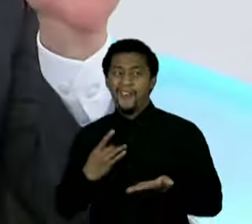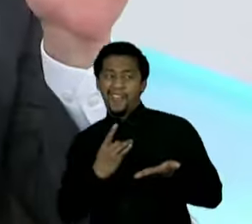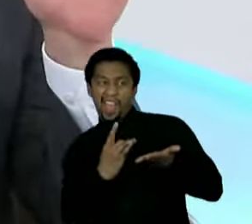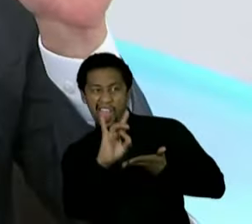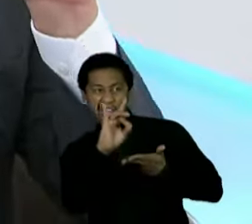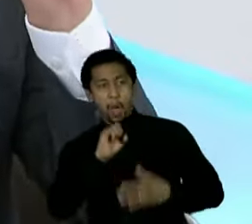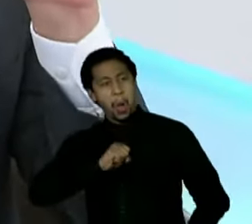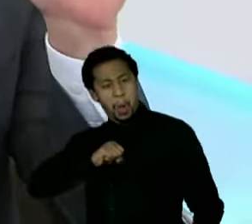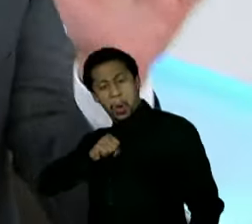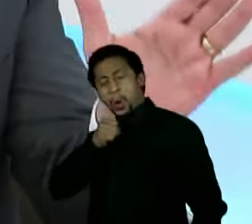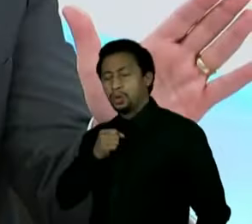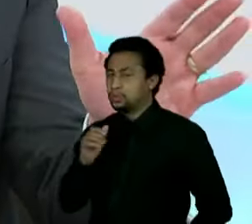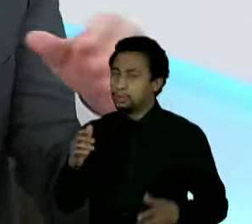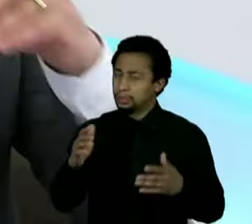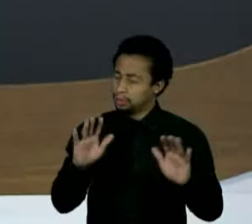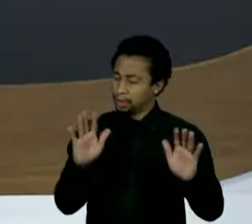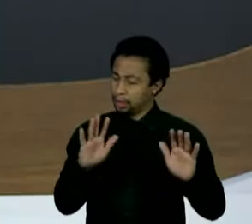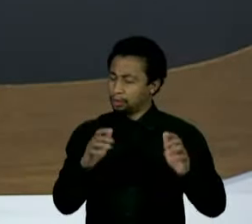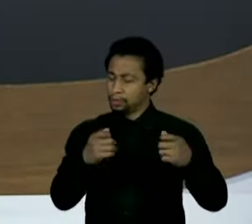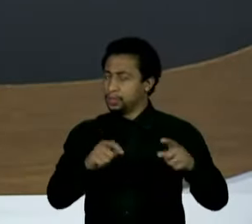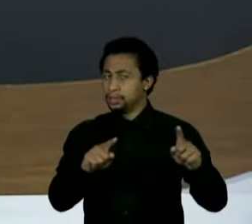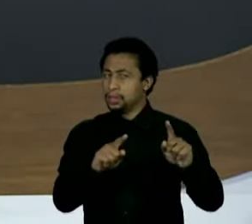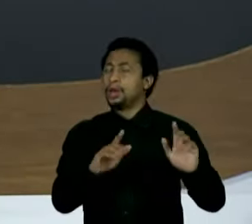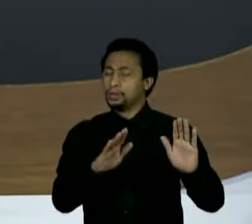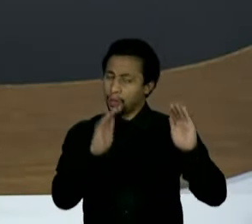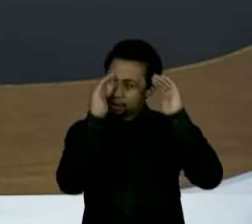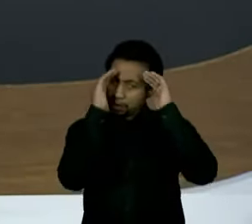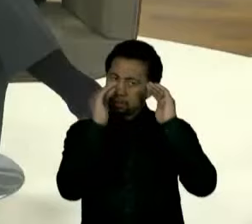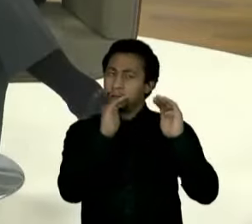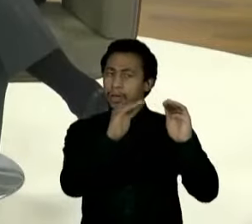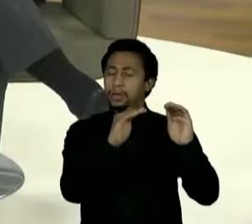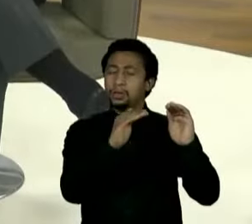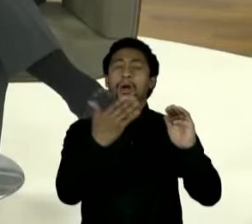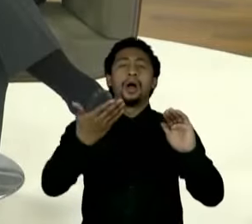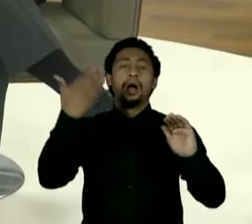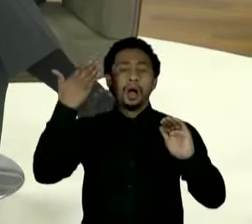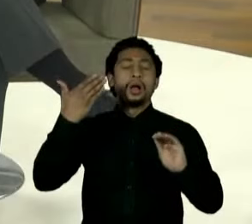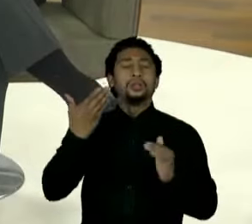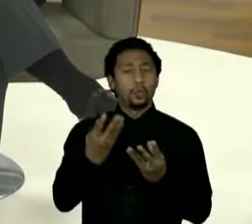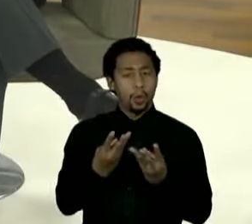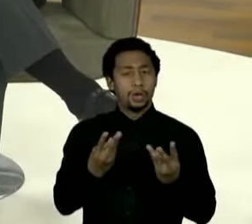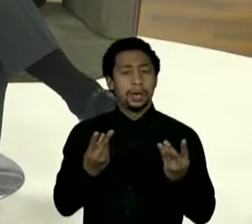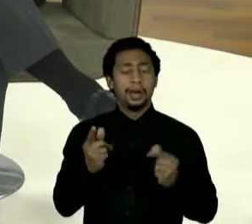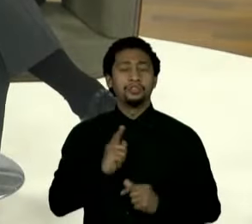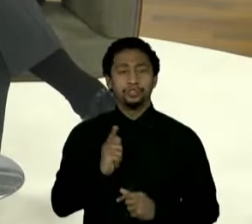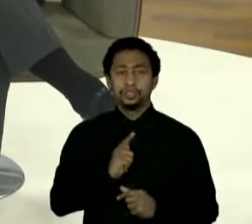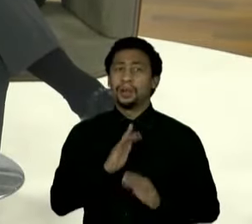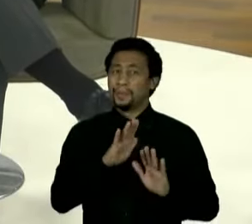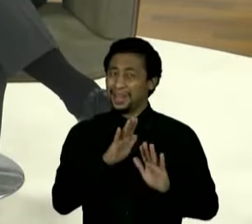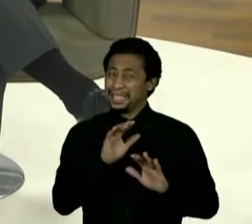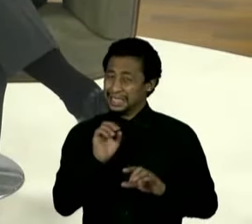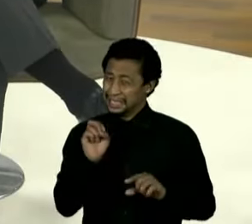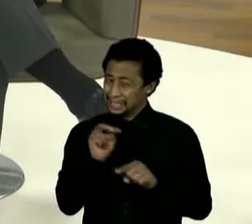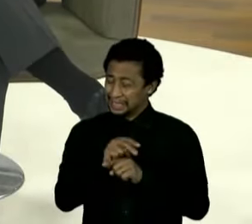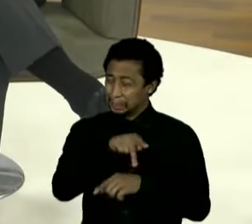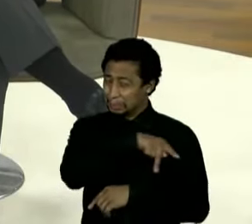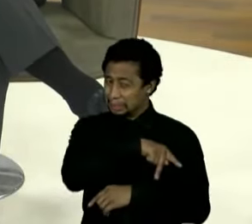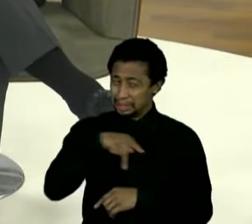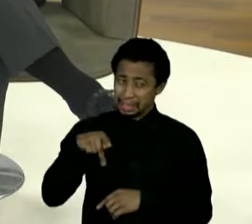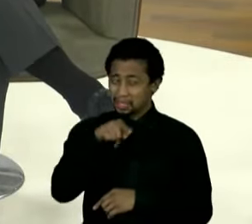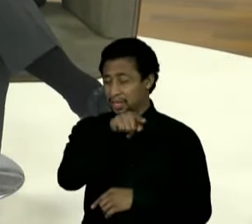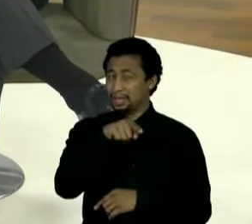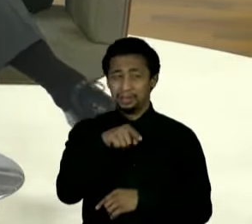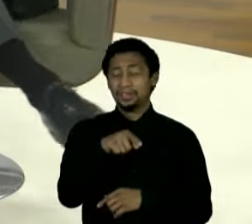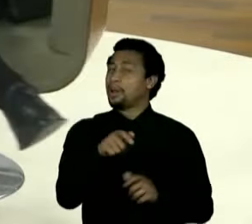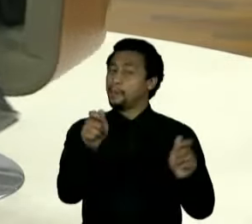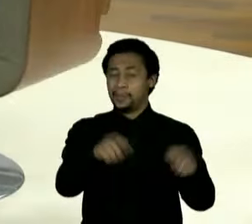Eu acho que ele é uma pessoa com as qualidades que ele teve lá e sempre achei que ele era despreparado para exercer a presidência da República e continuou achando. Mas o senhor